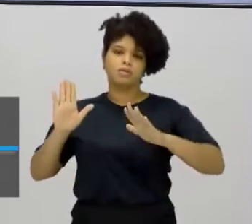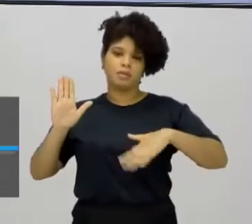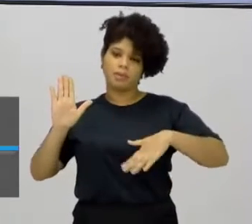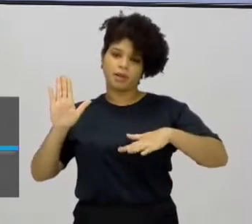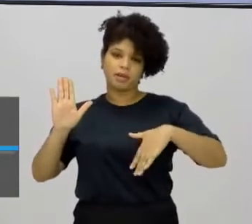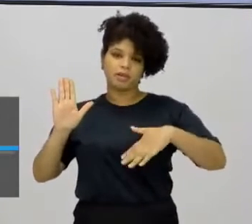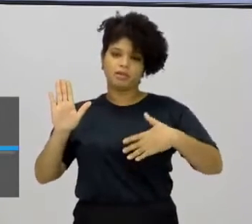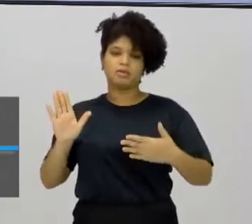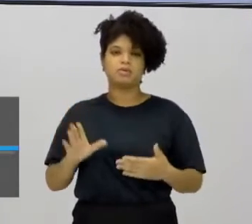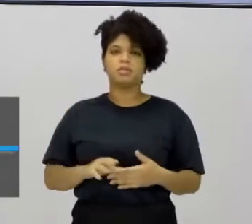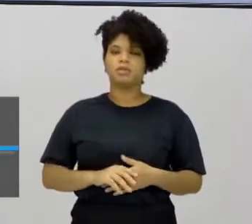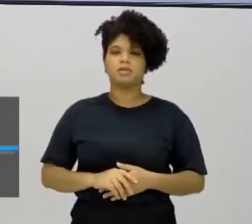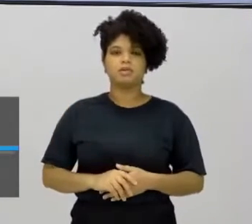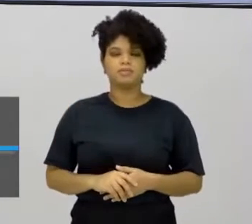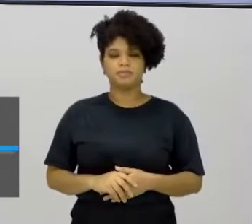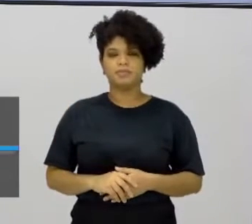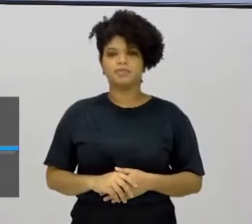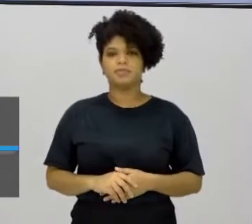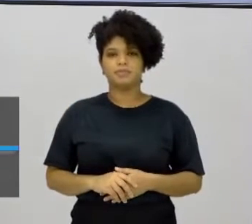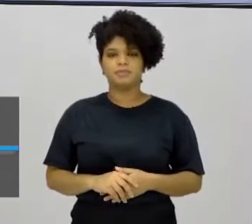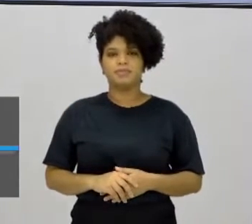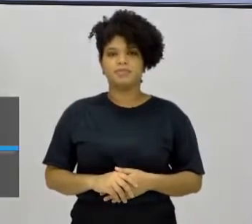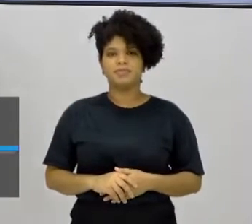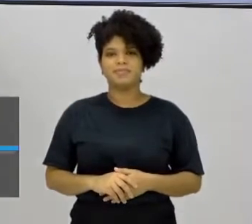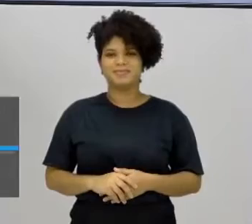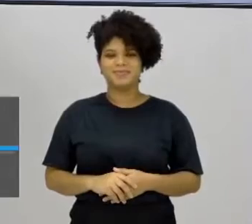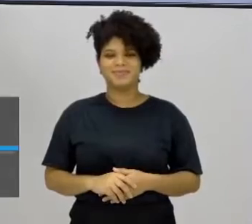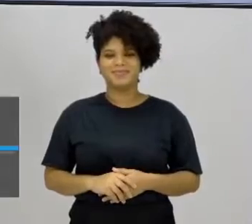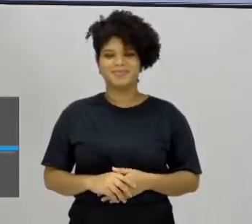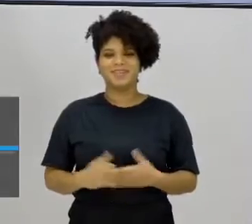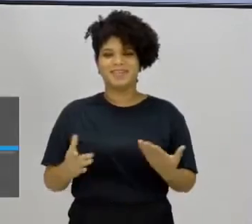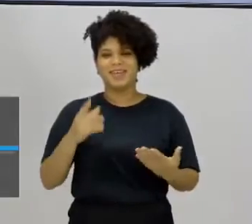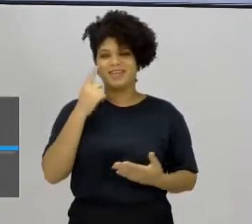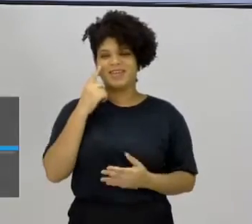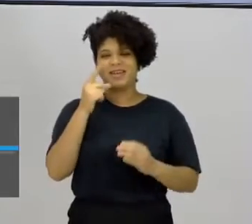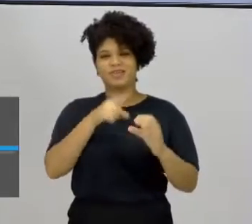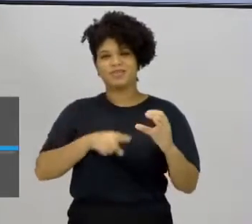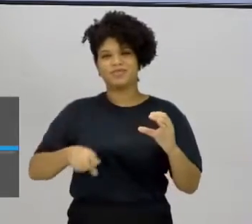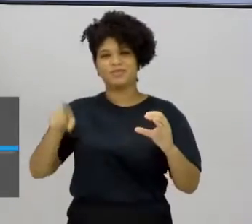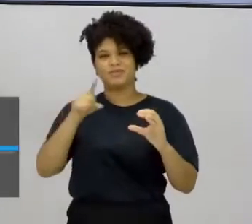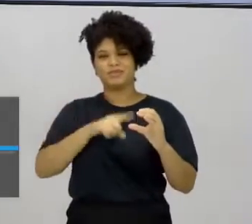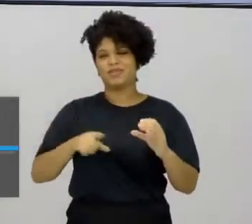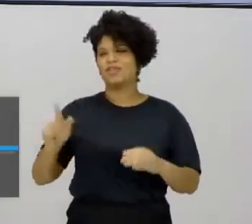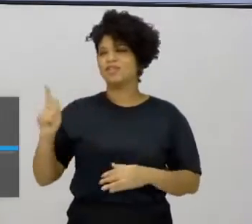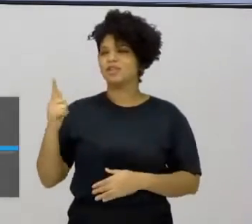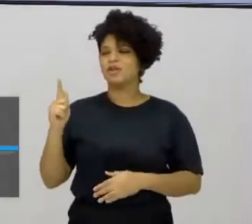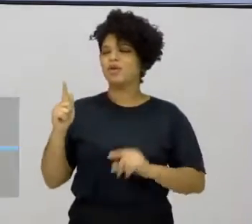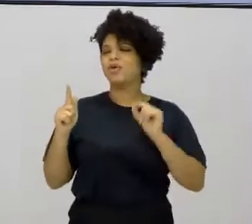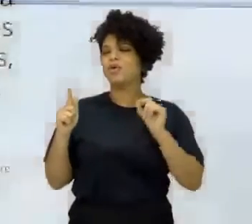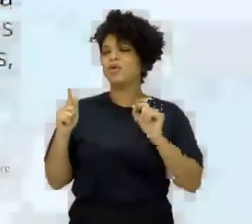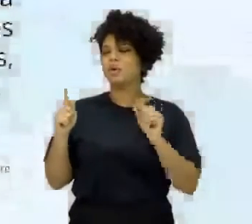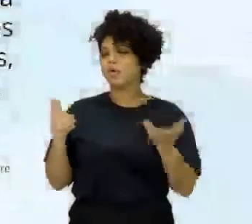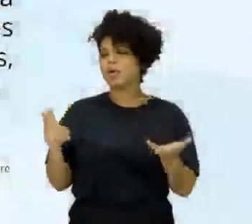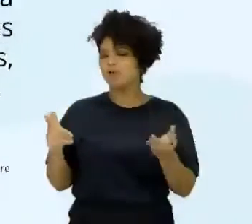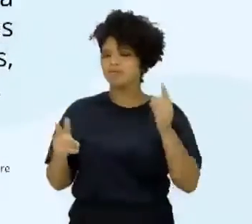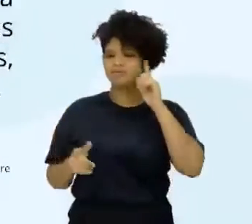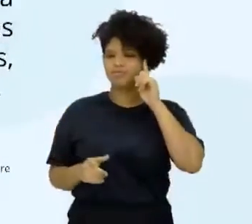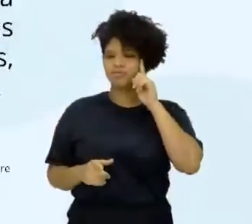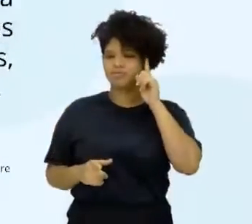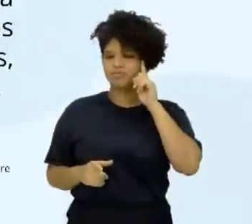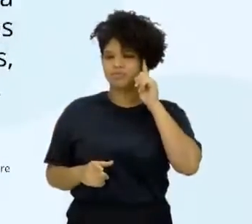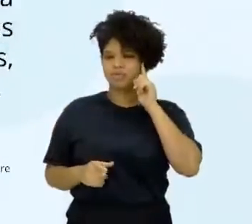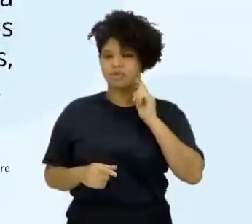regiões e nas faixas litorâneas, tá certo? Bom, vamos lá para o que é fluxos geográficos, aí, que faz parte do nosso dia a dia aqui,